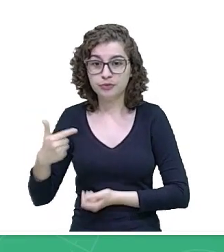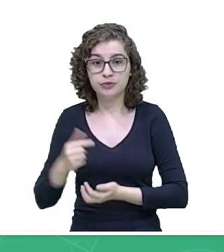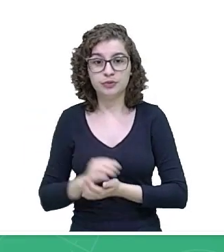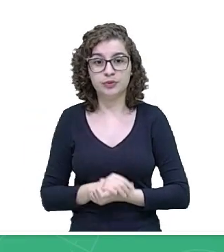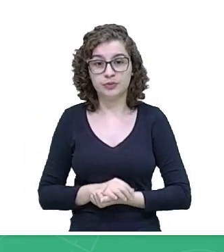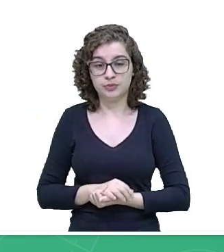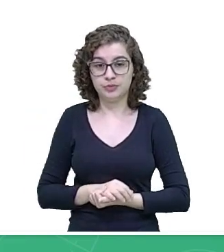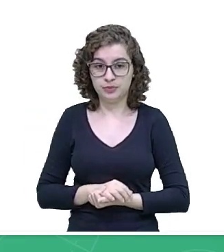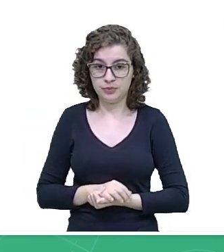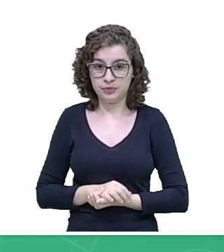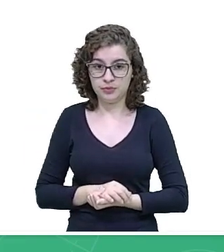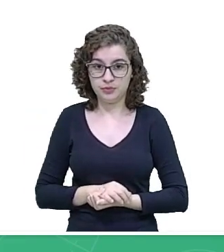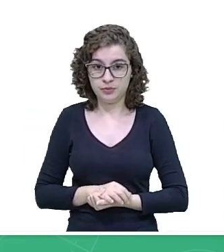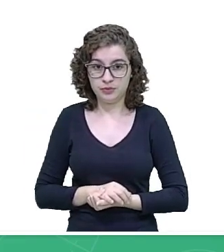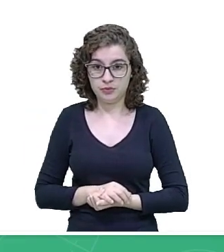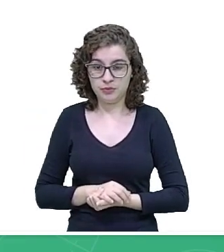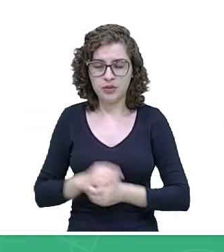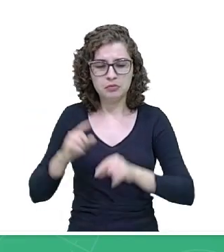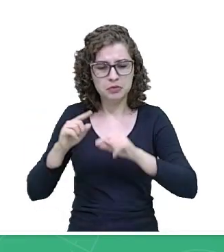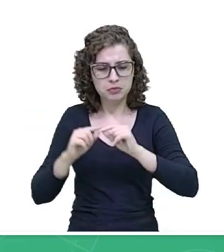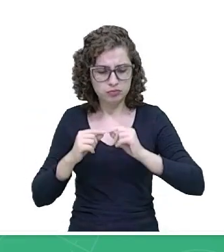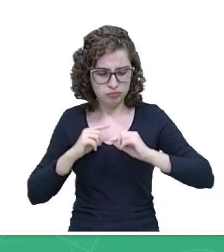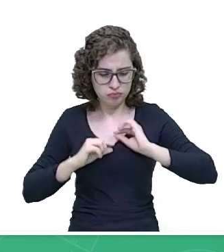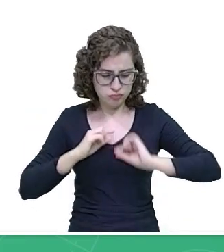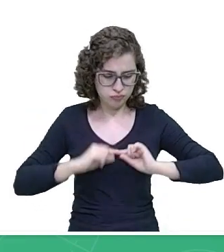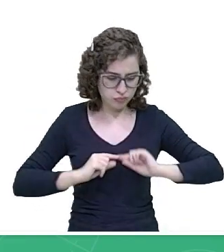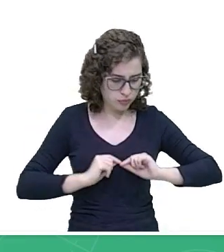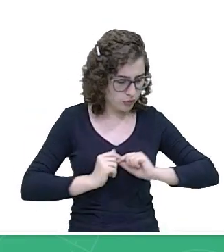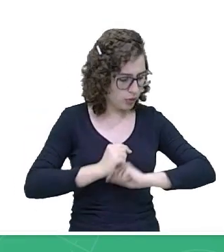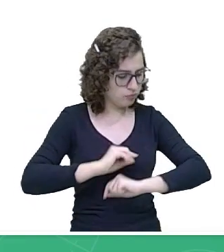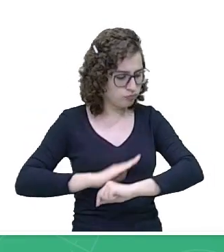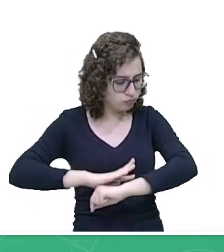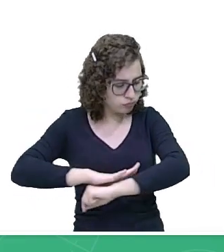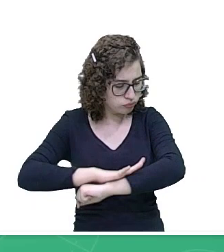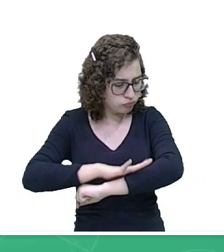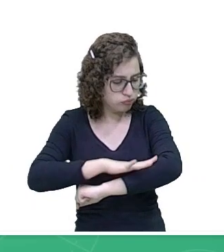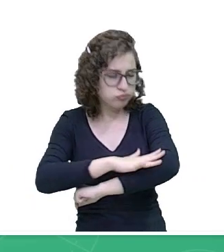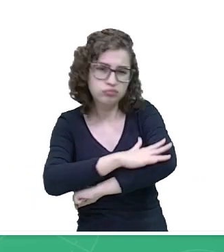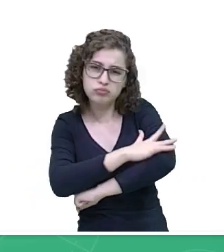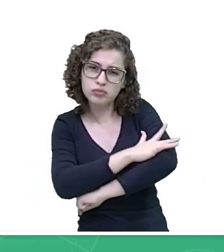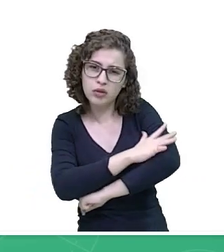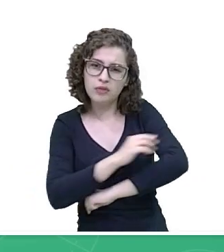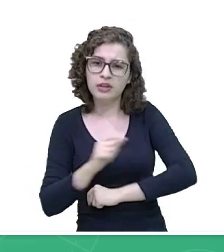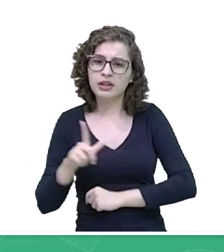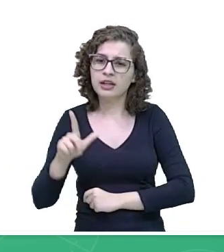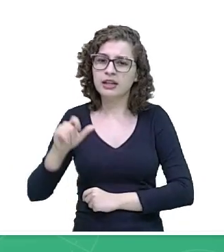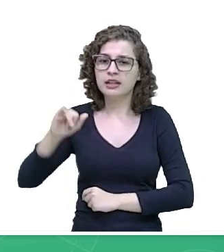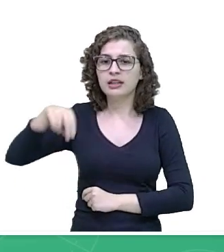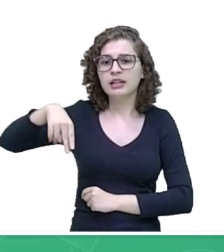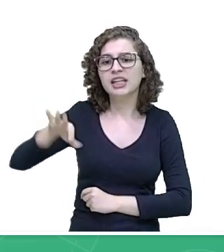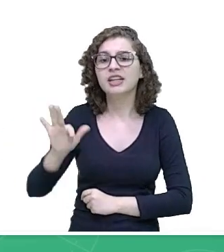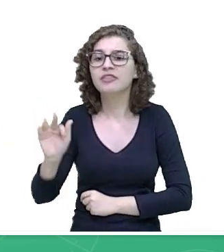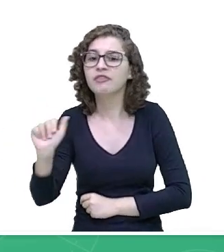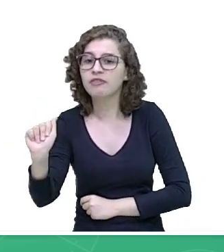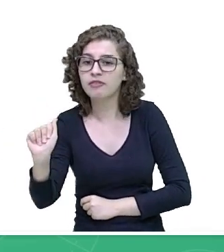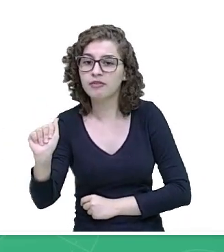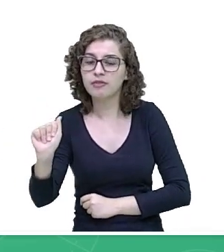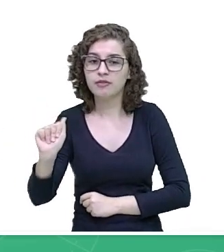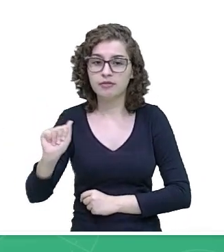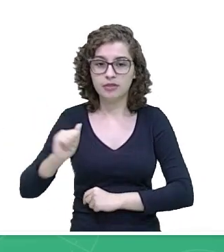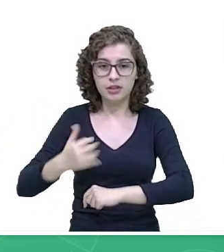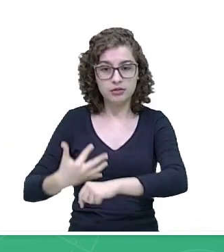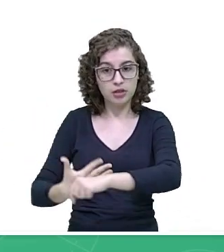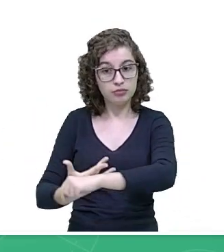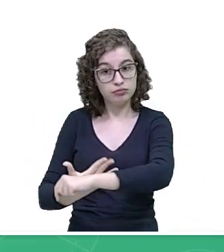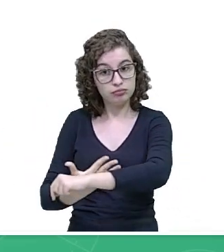cheia ali também de nutrientes, tá bom? E aí a gente tem uma parte do nosso corpo que é a linfa, né? A linfa vai só